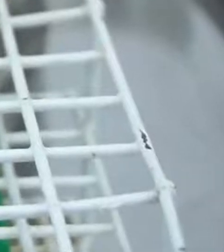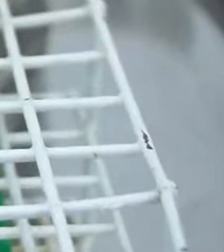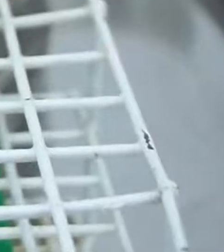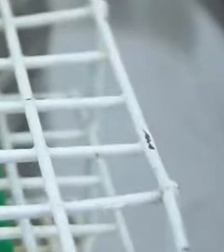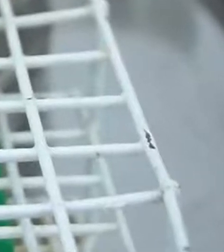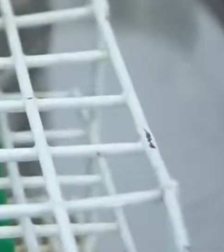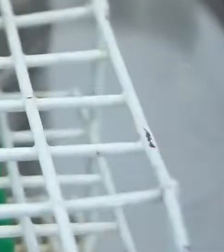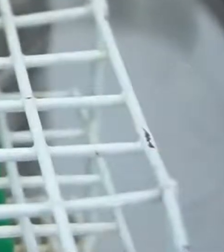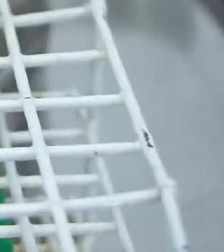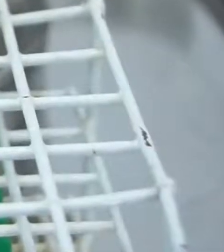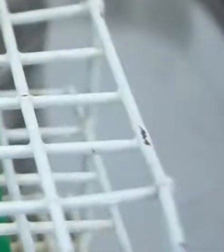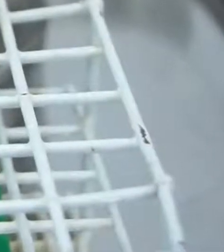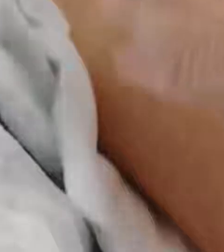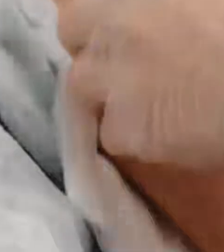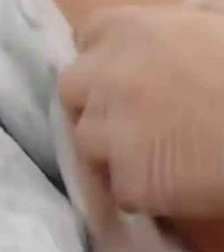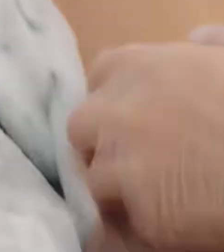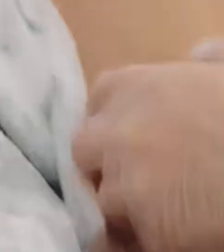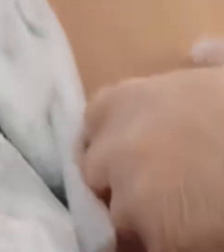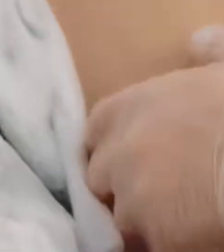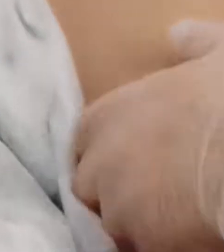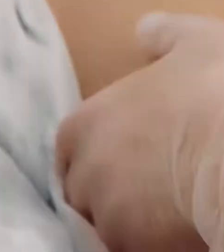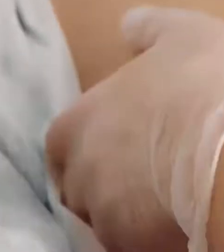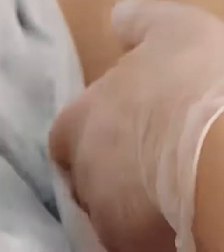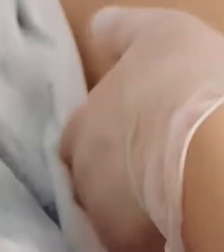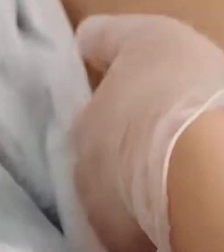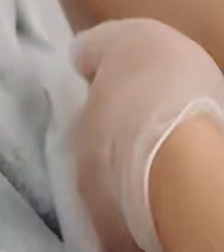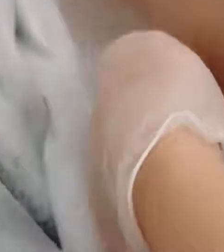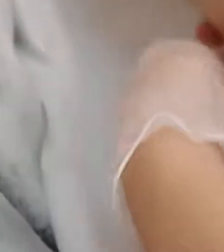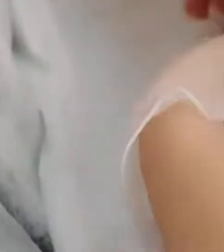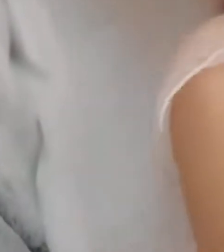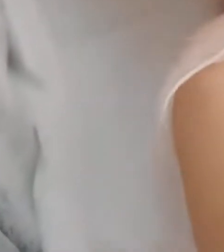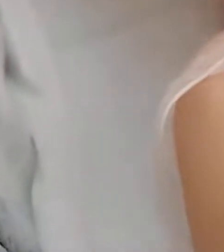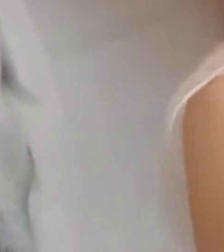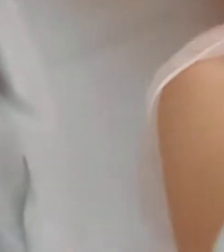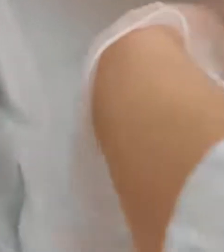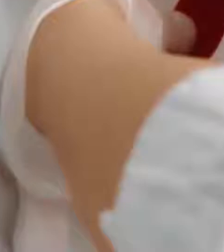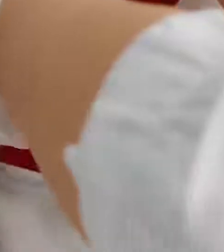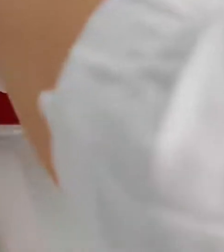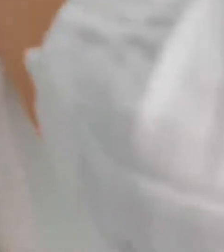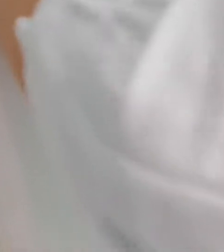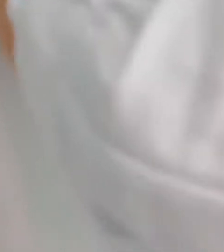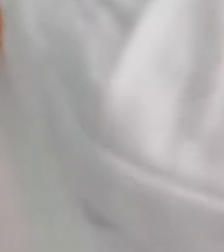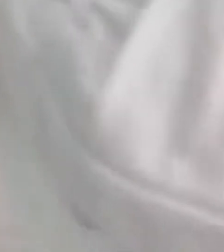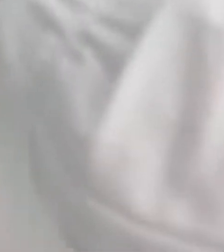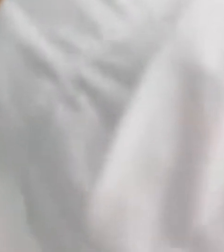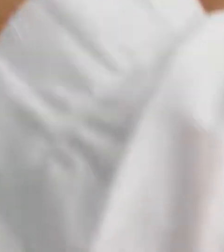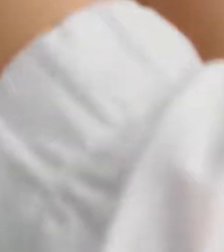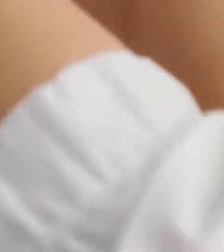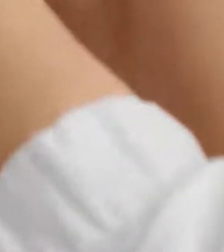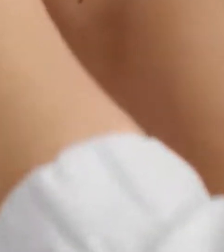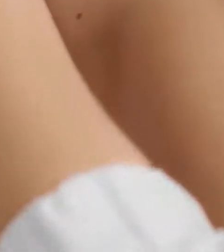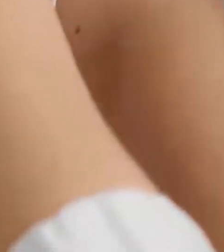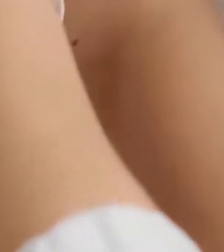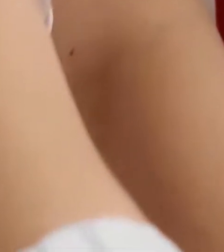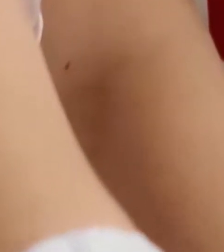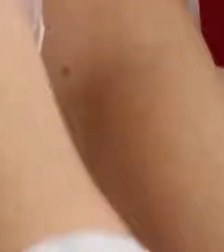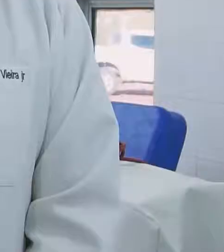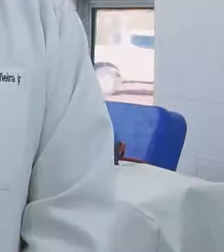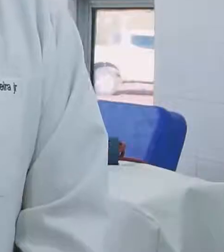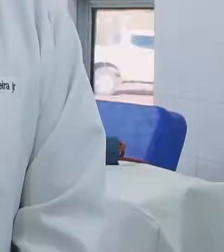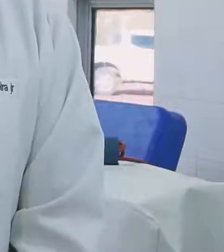posteriormente em uma transfusão de sangue ou conforme a necessidade. Uma bolsa de sangue pode salvar até 4